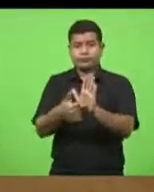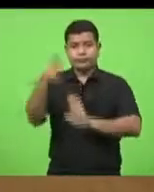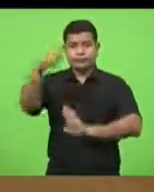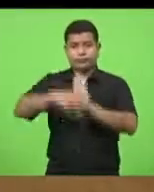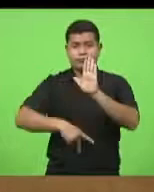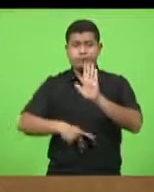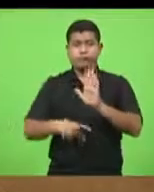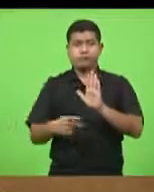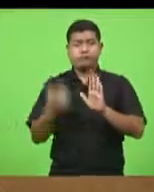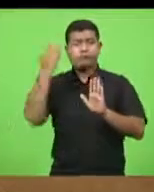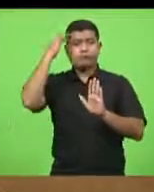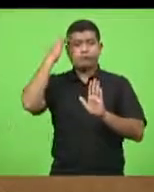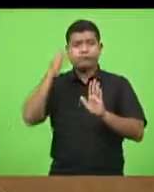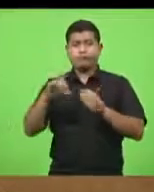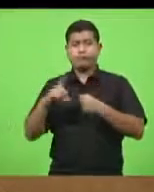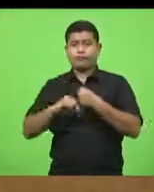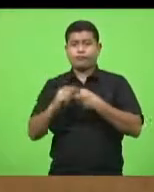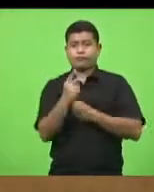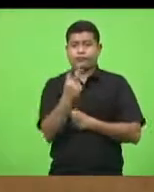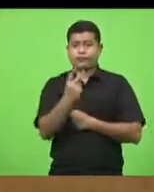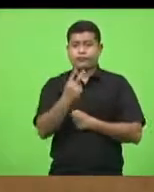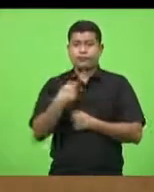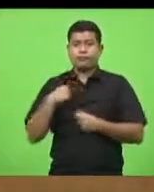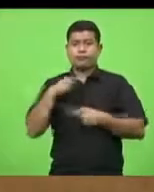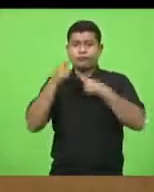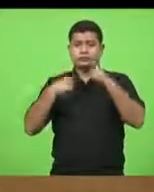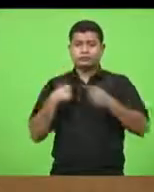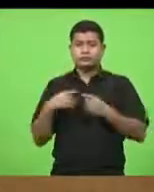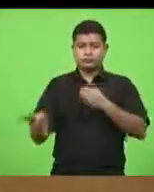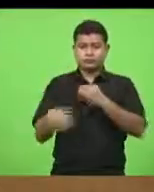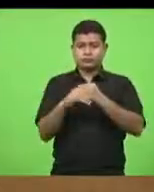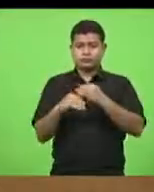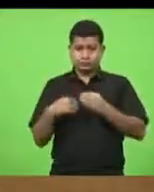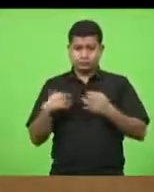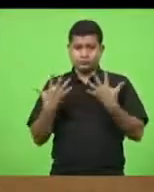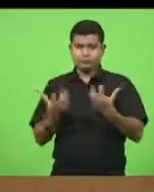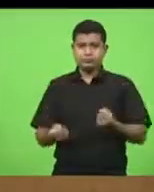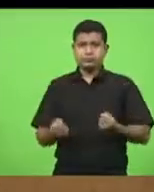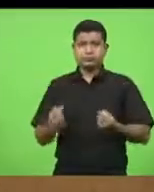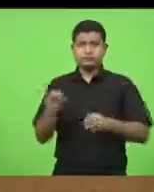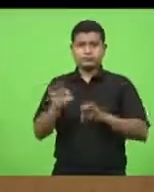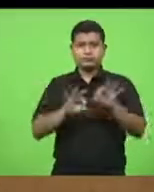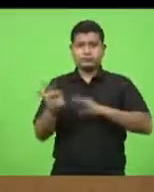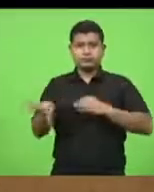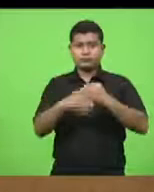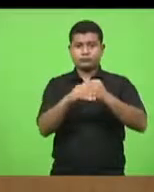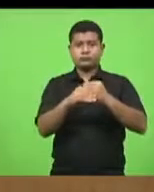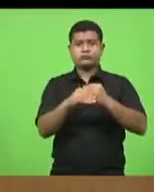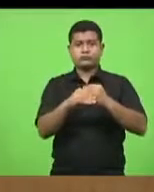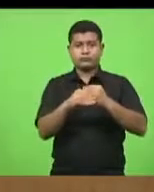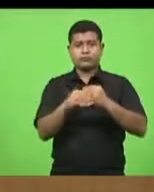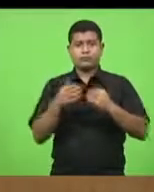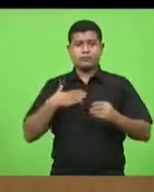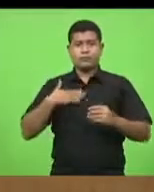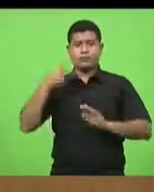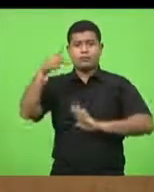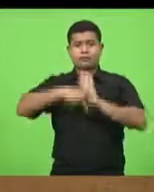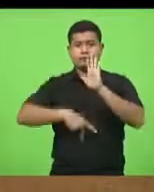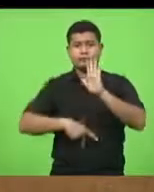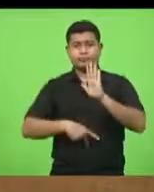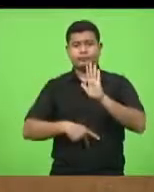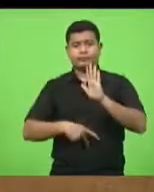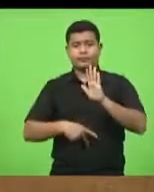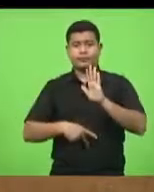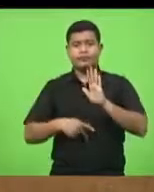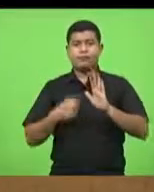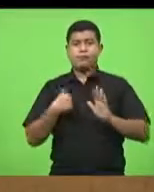que tinha ali no artigo 2 uma pequena dúvida, fiz emenda e foi acatada também a emenda ao meu próprio projeto, deixando claro